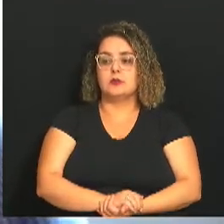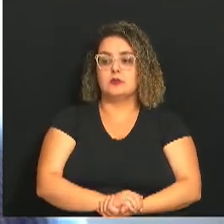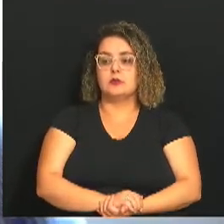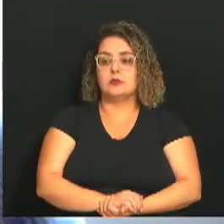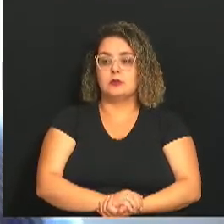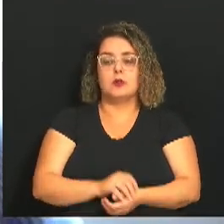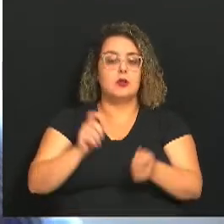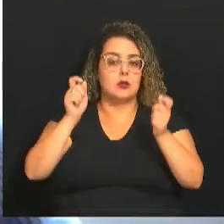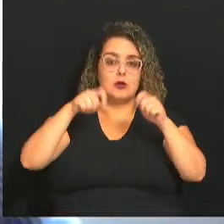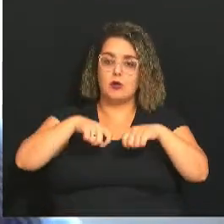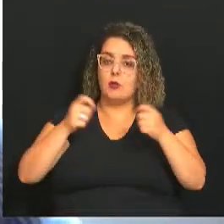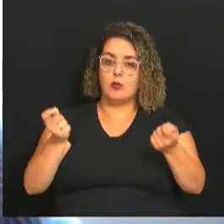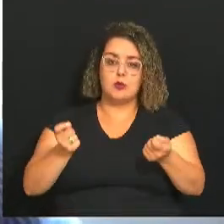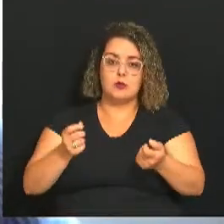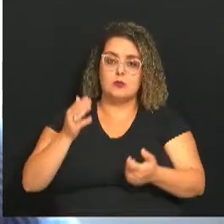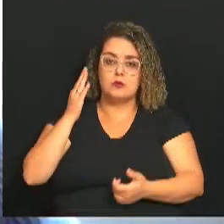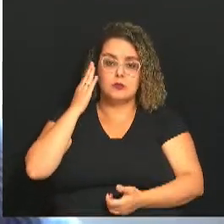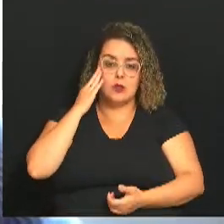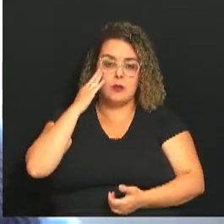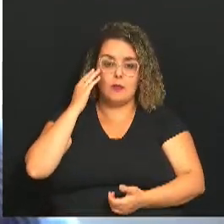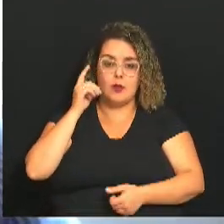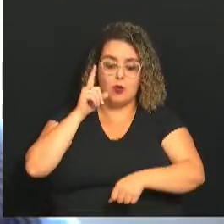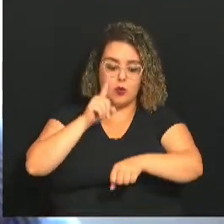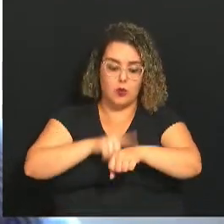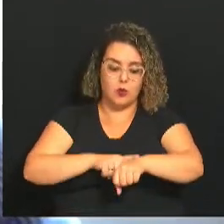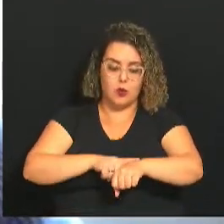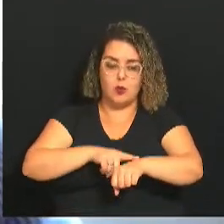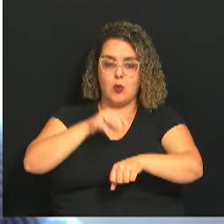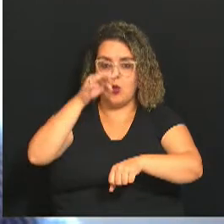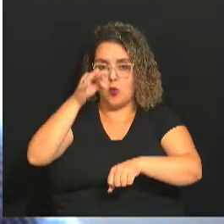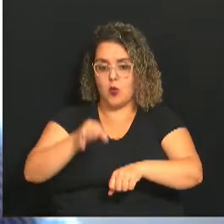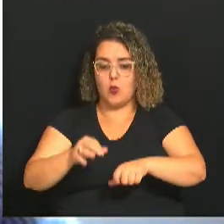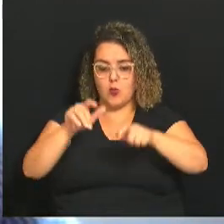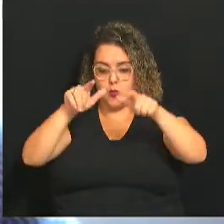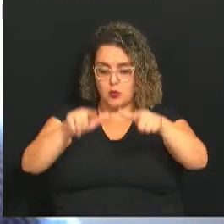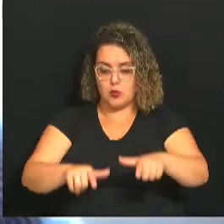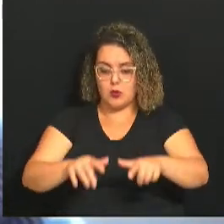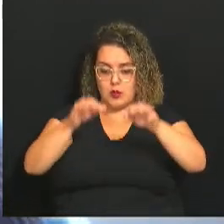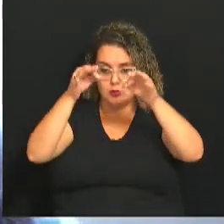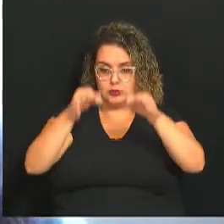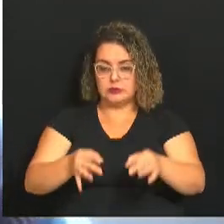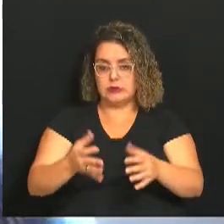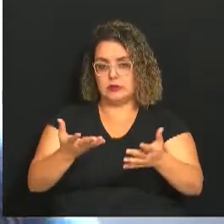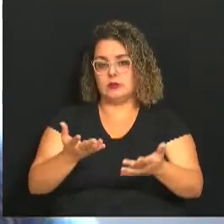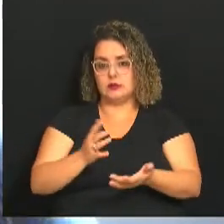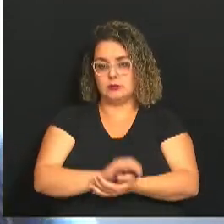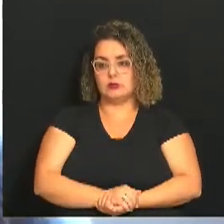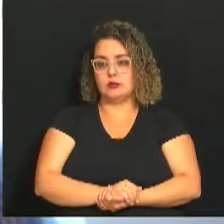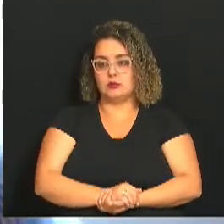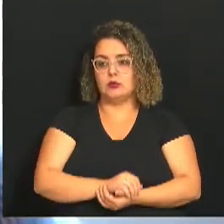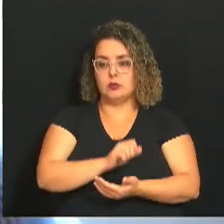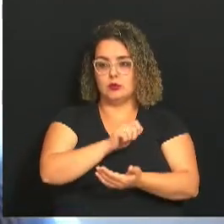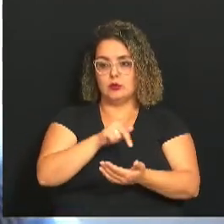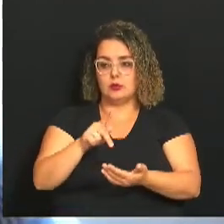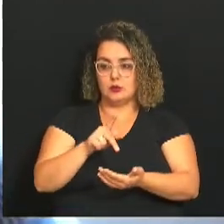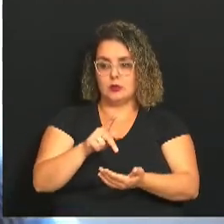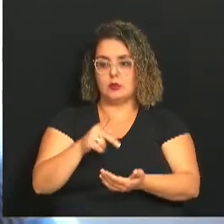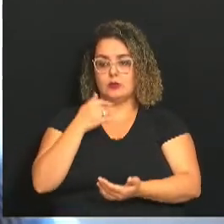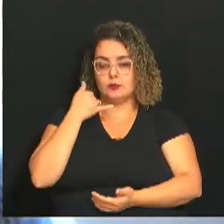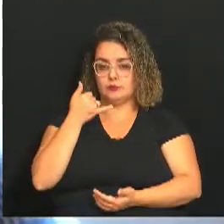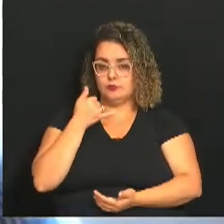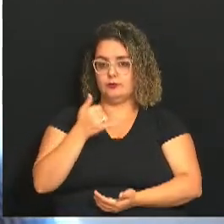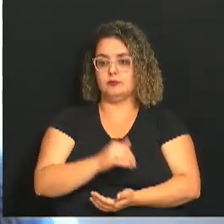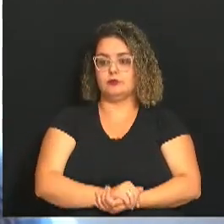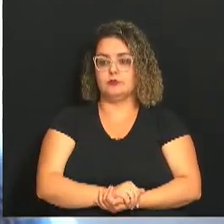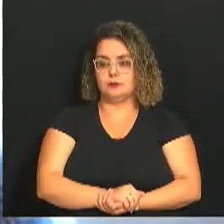impossível determinar o local, a hora exata. Os aplicativos de celular,